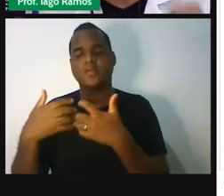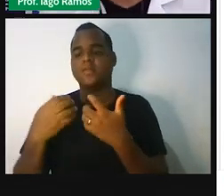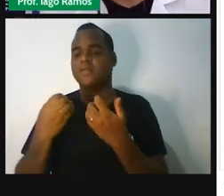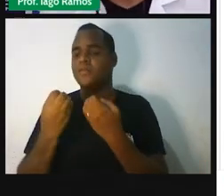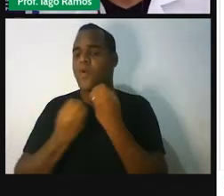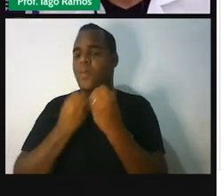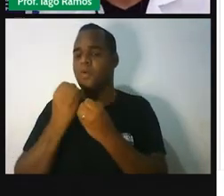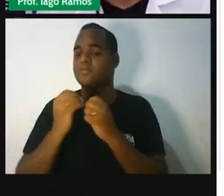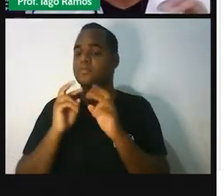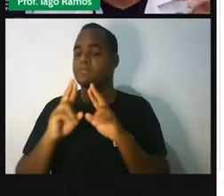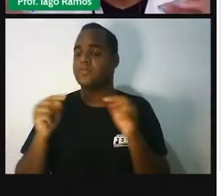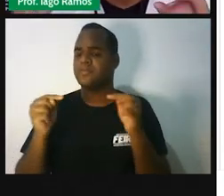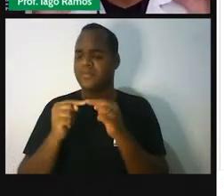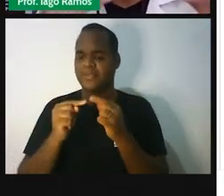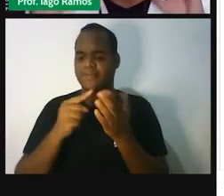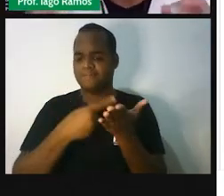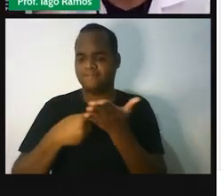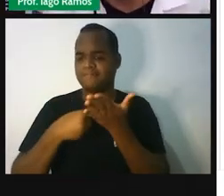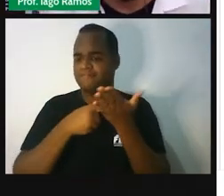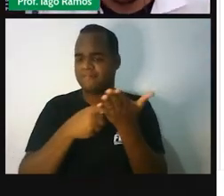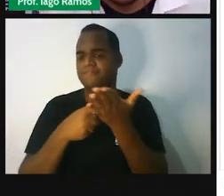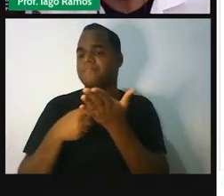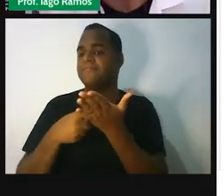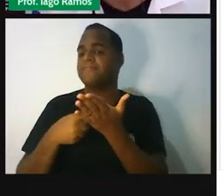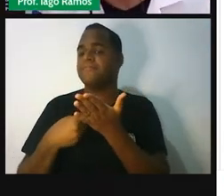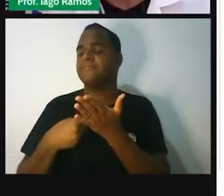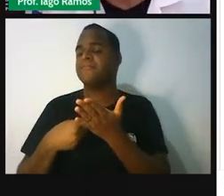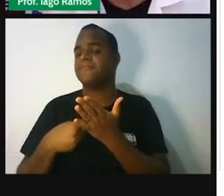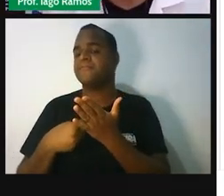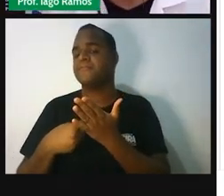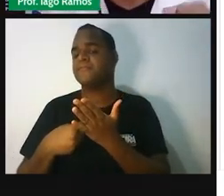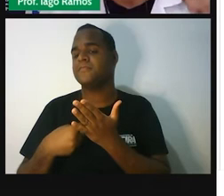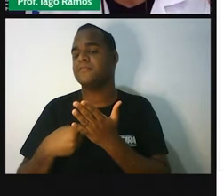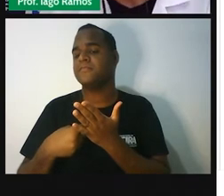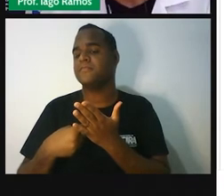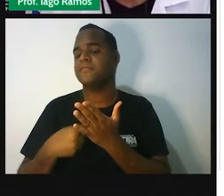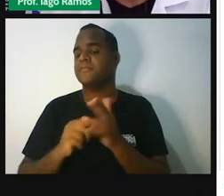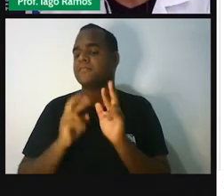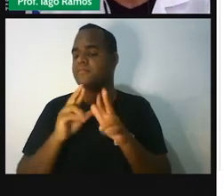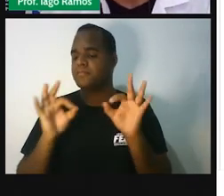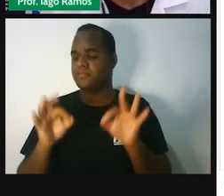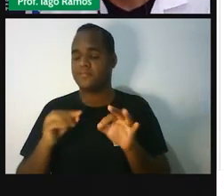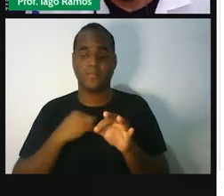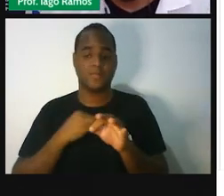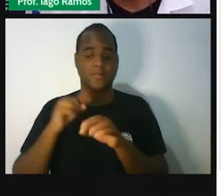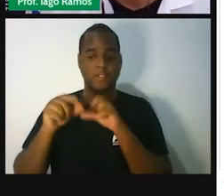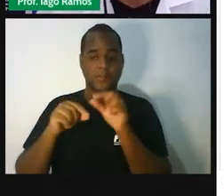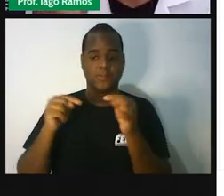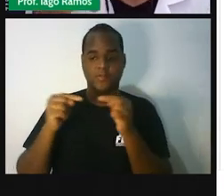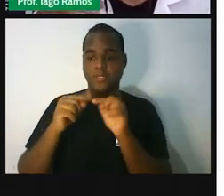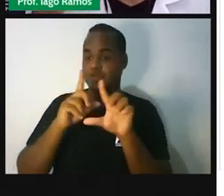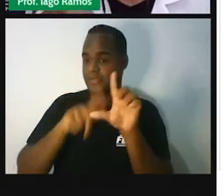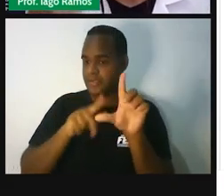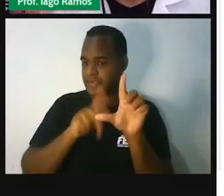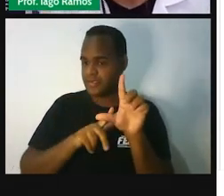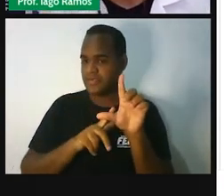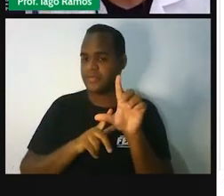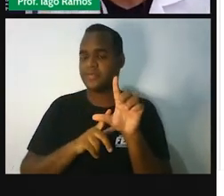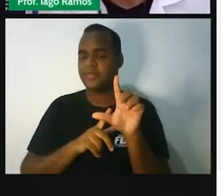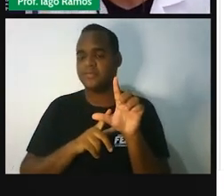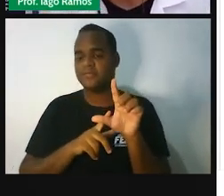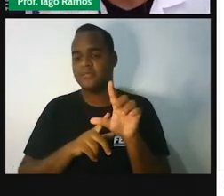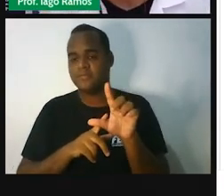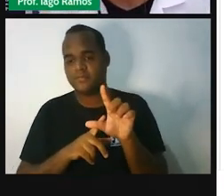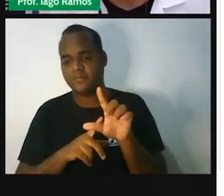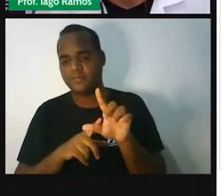com a coisa da combinação, das opções, né? Porque a gente tem opções para letras e a gente tem opções